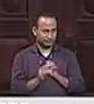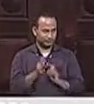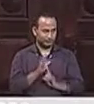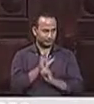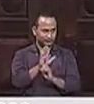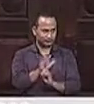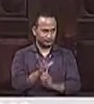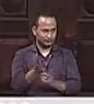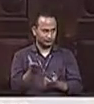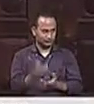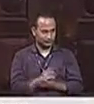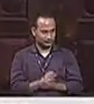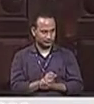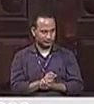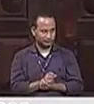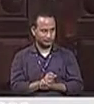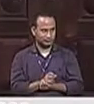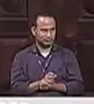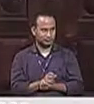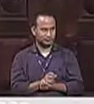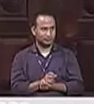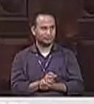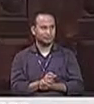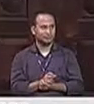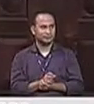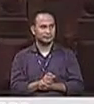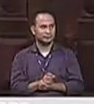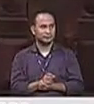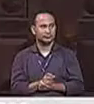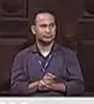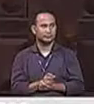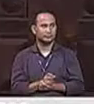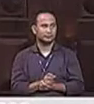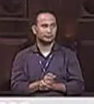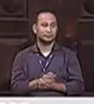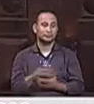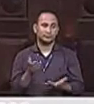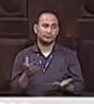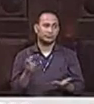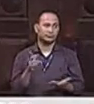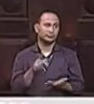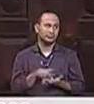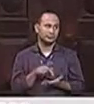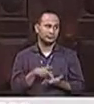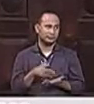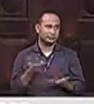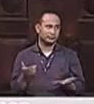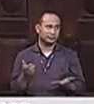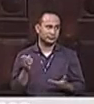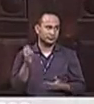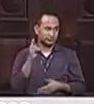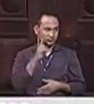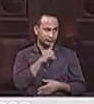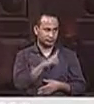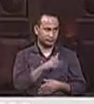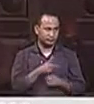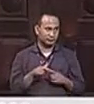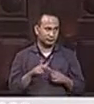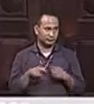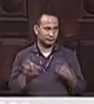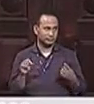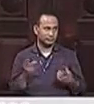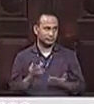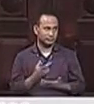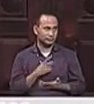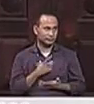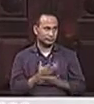projetos, a sorrelfa, então realmente isso aí vai complicar e muito a situação. De maneira